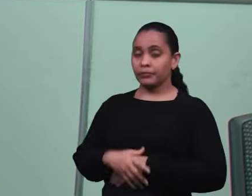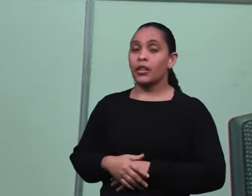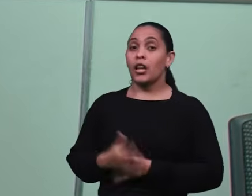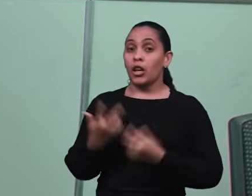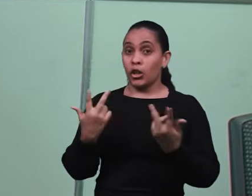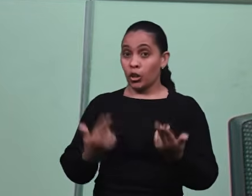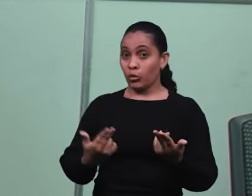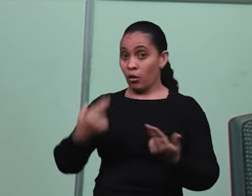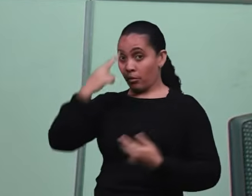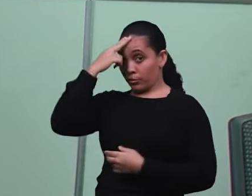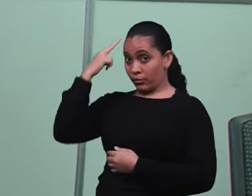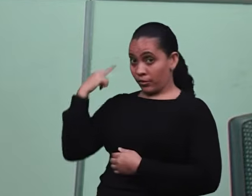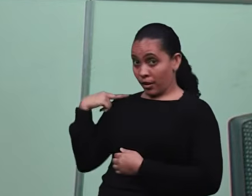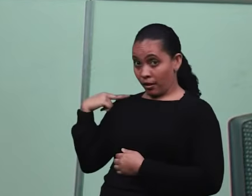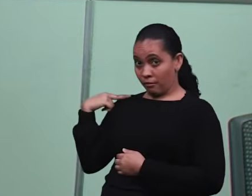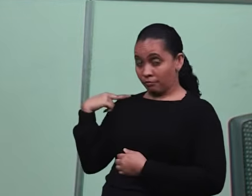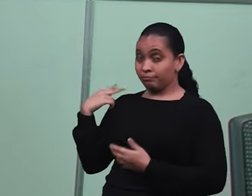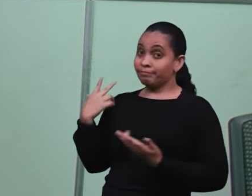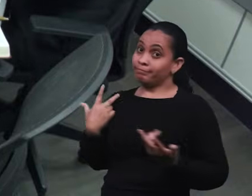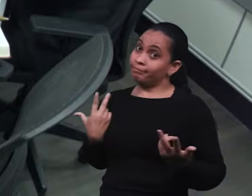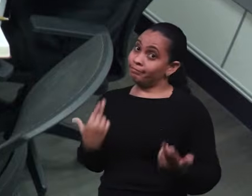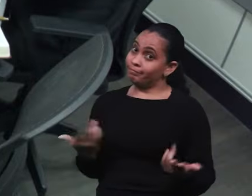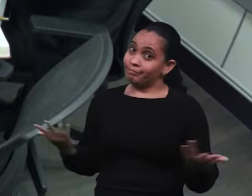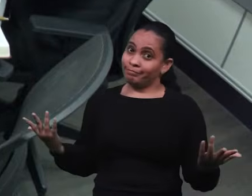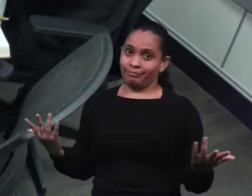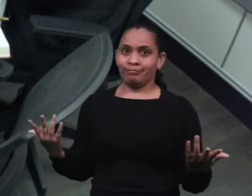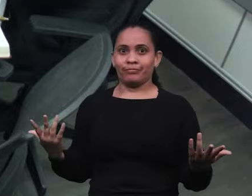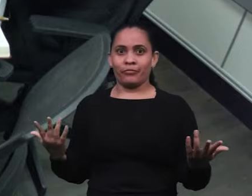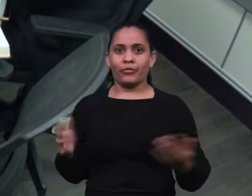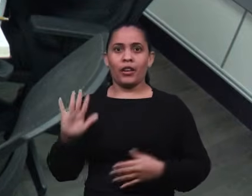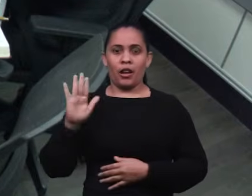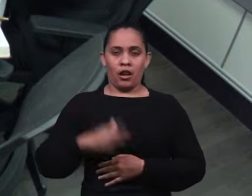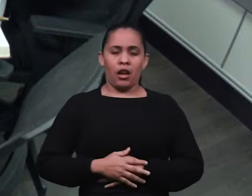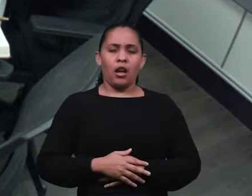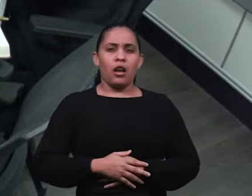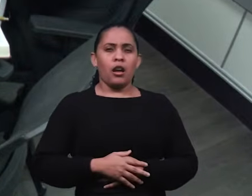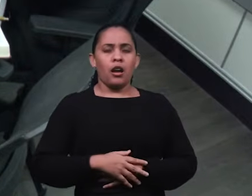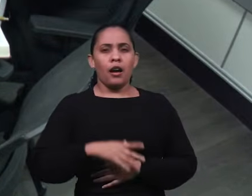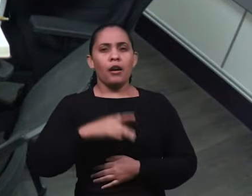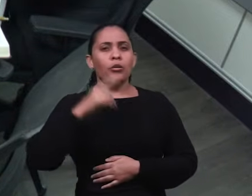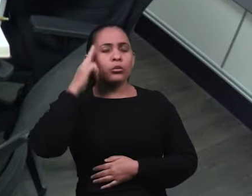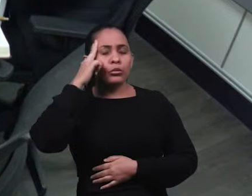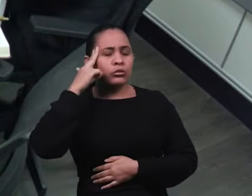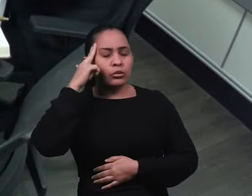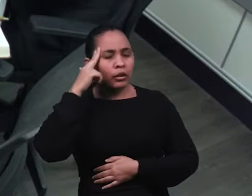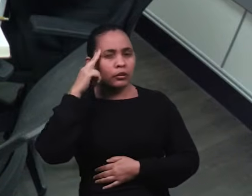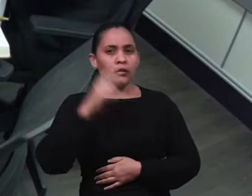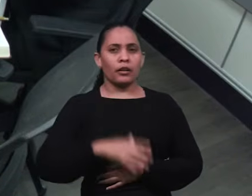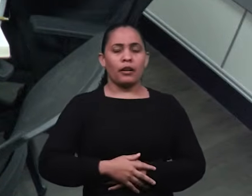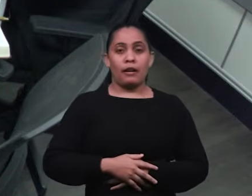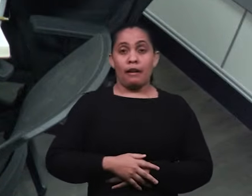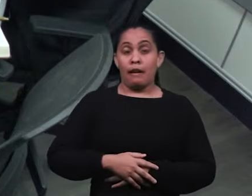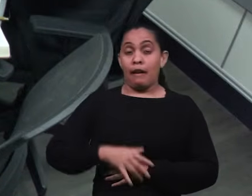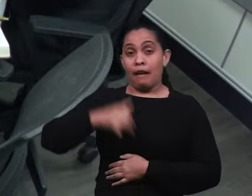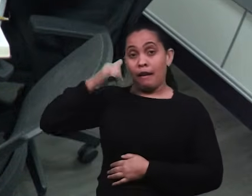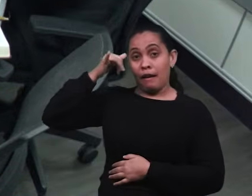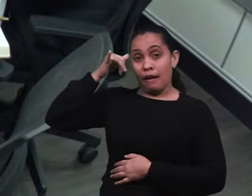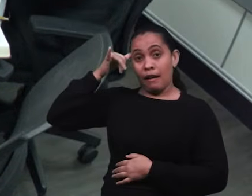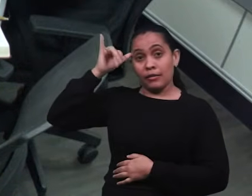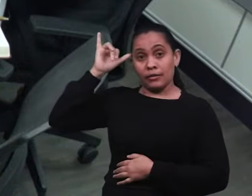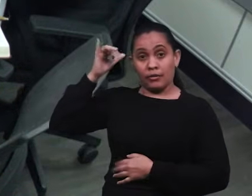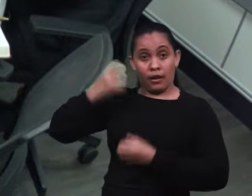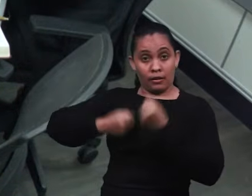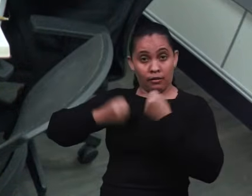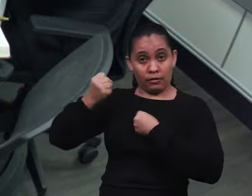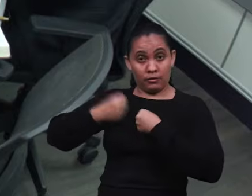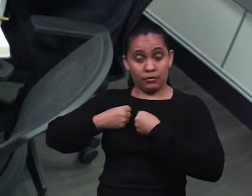você colocando aqui, me chamou a atenção, porque o sonho mostrava que as vacas magras devoravam as gordas. Normalmente, o período de